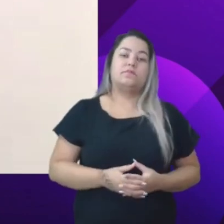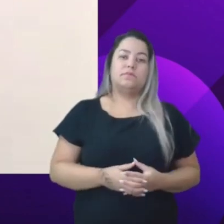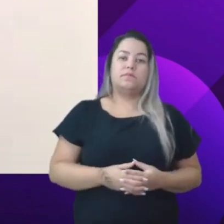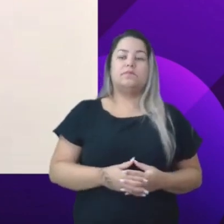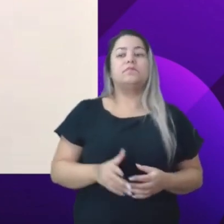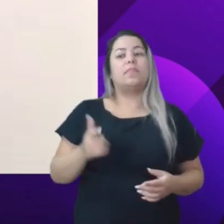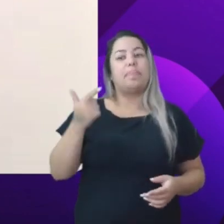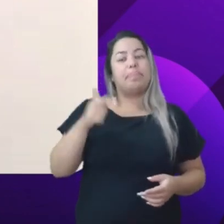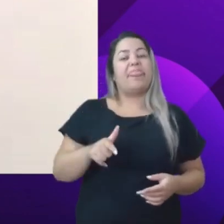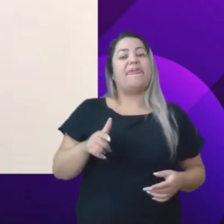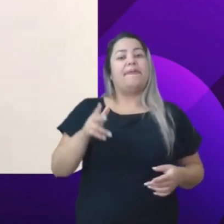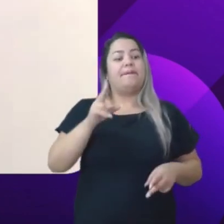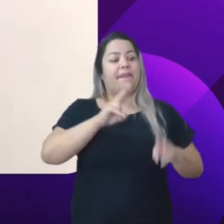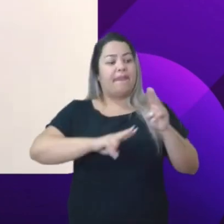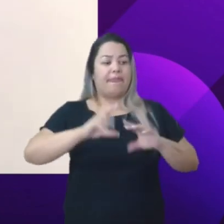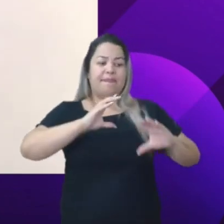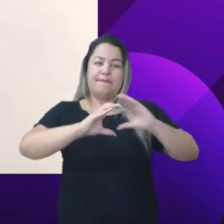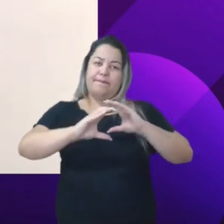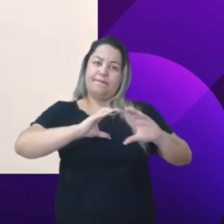Então, a gente consegue dar visibilidade através da